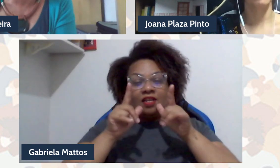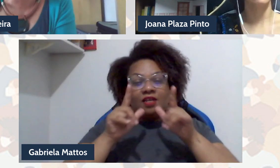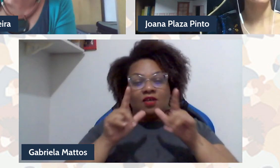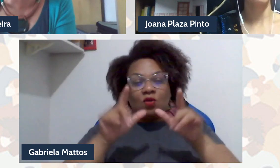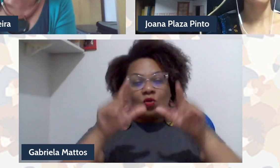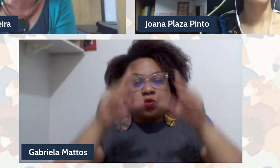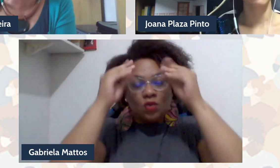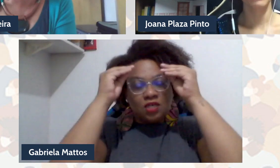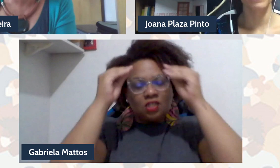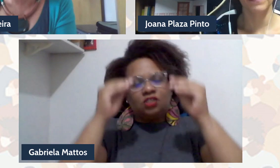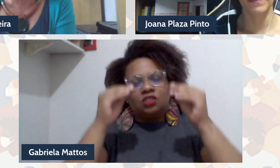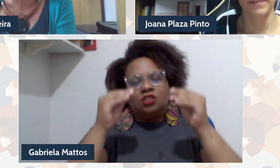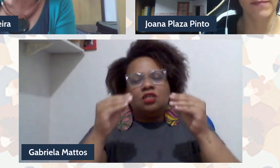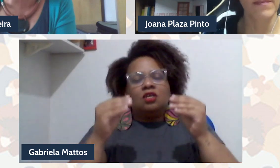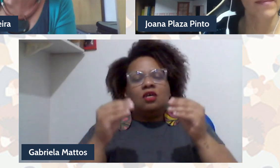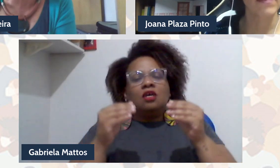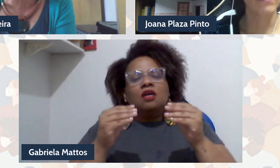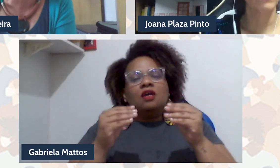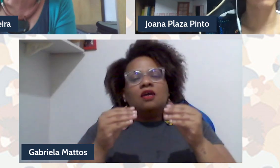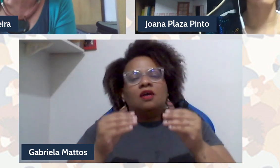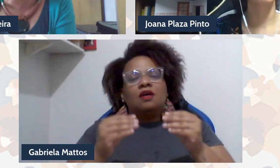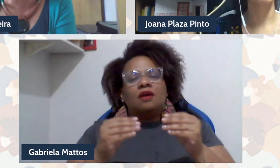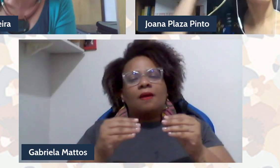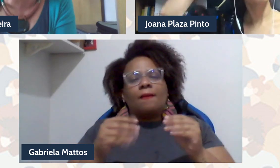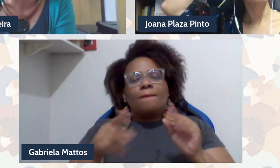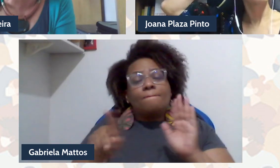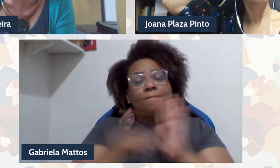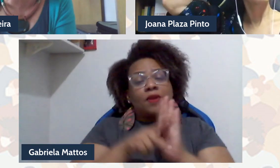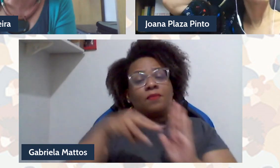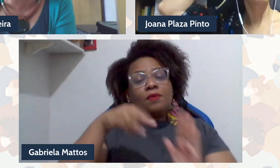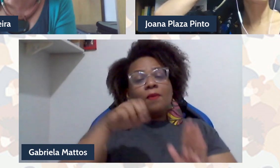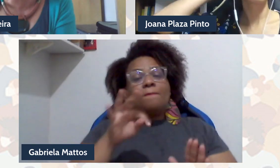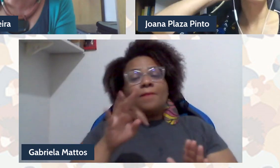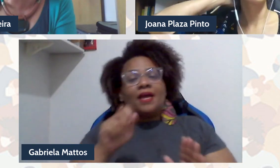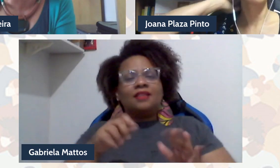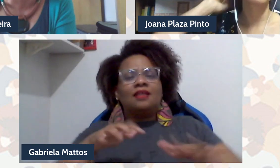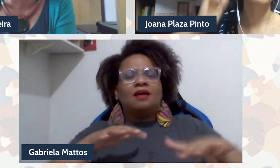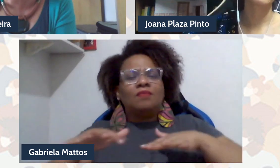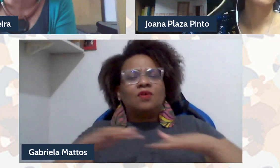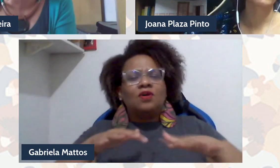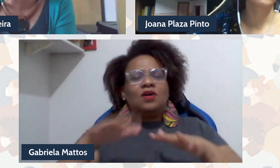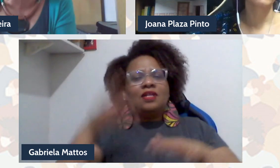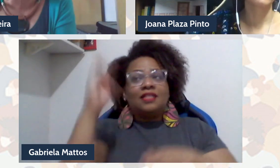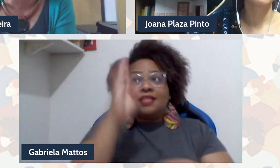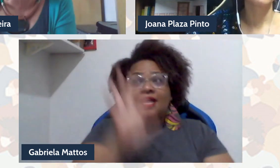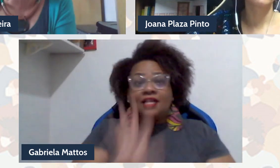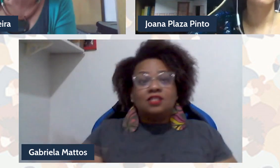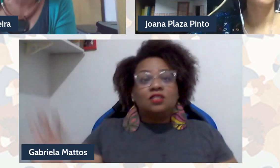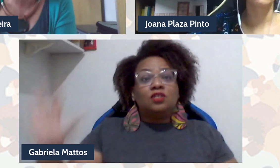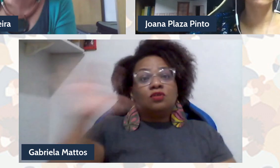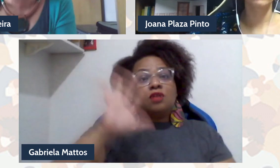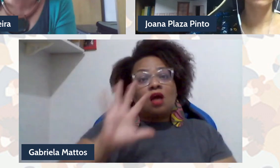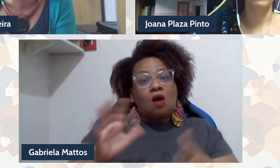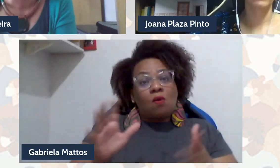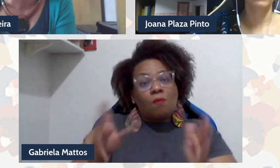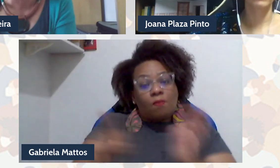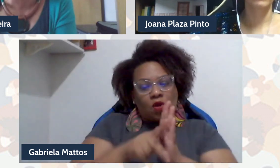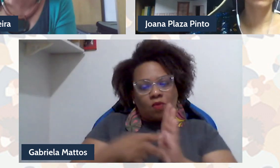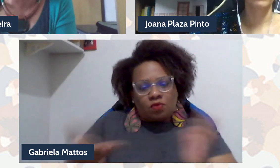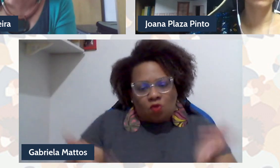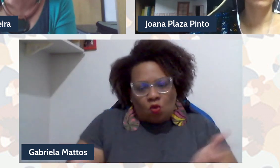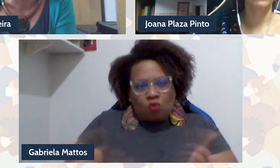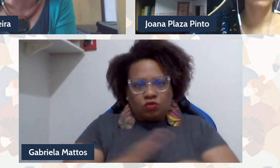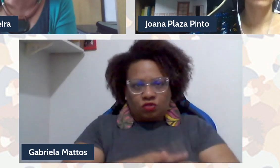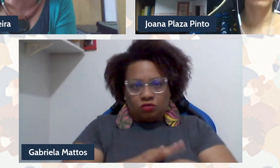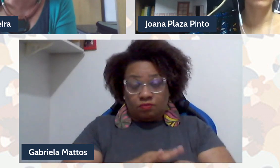metadiscursivos, recursos metapragmáticos, mobilidades nacionais e transnacionais contemporâneas. Professora